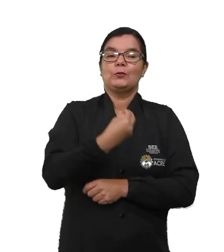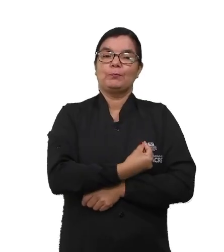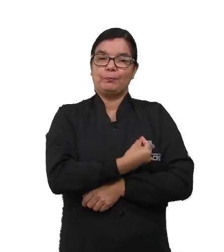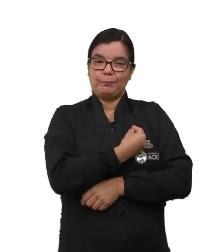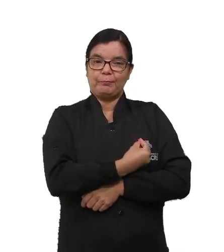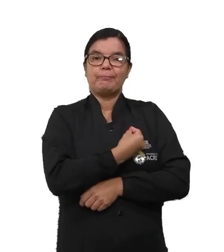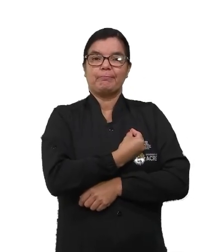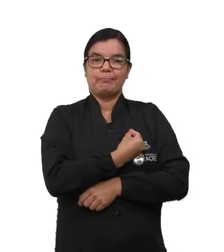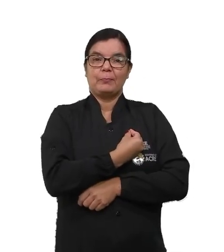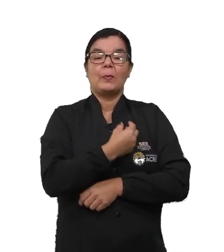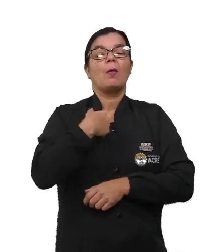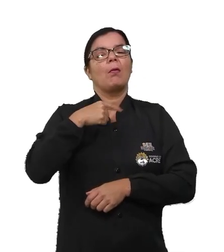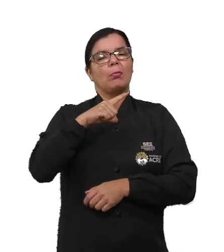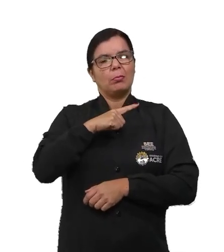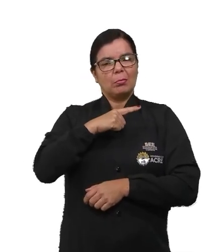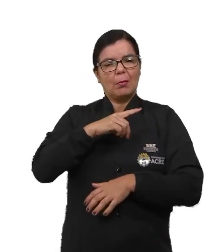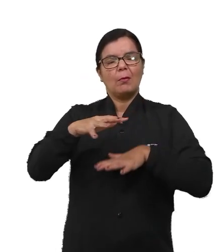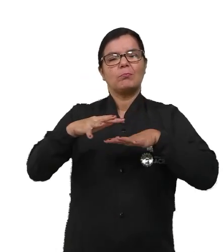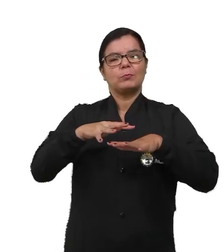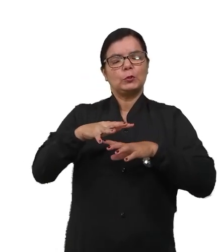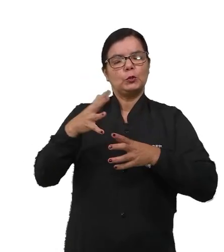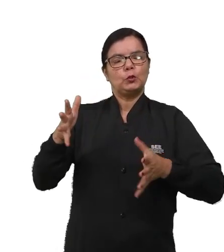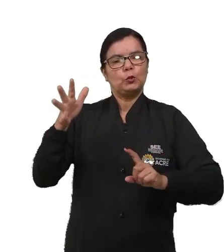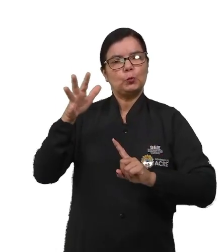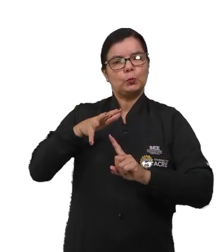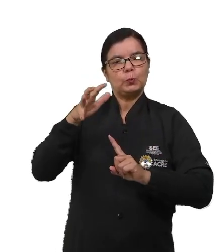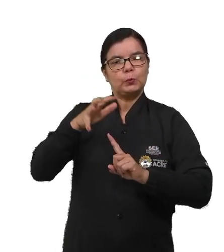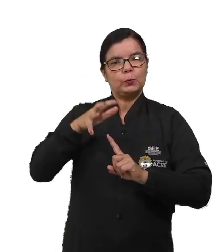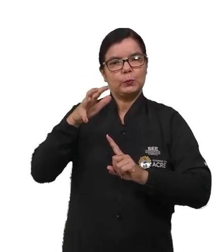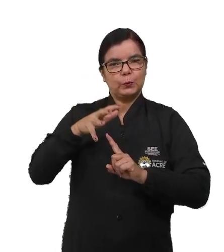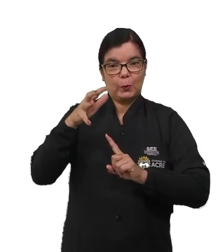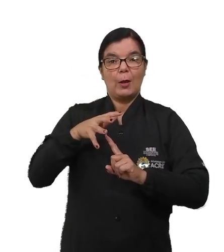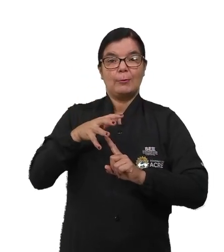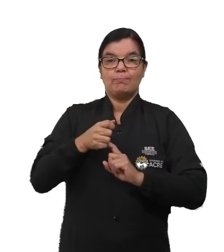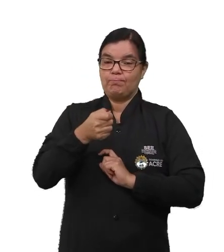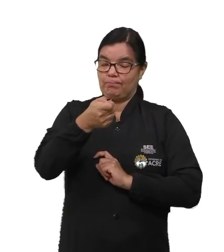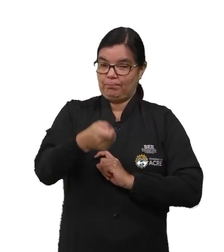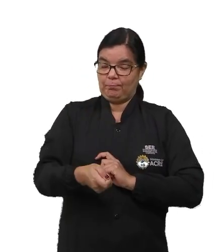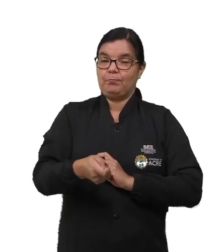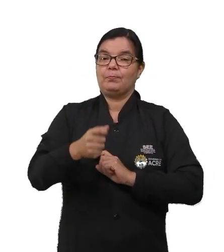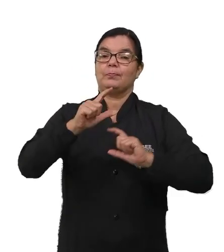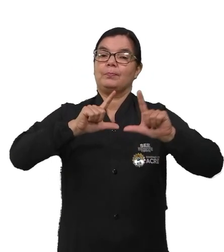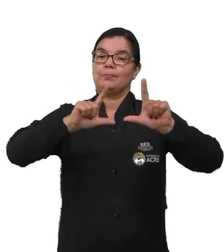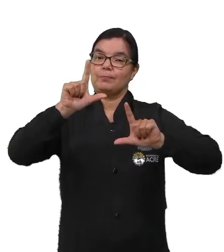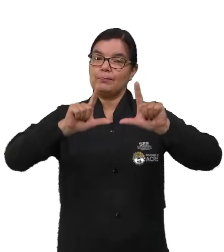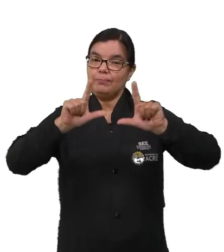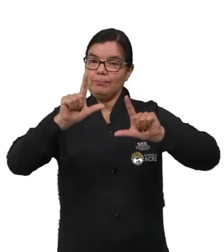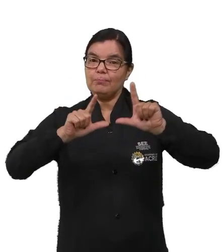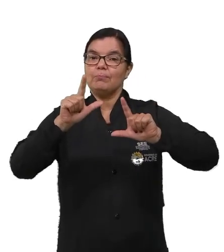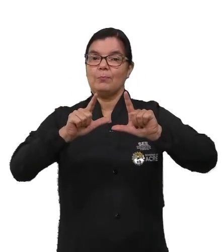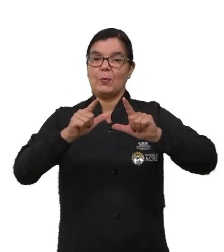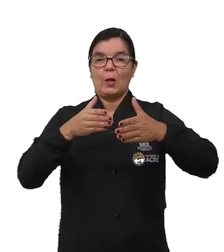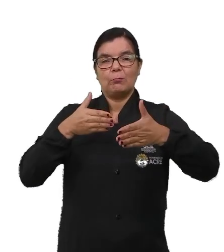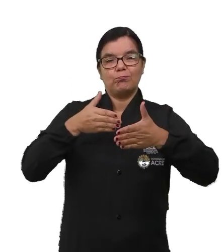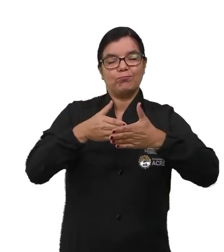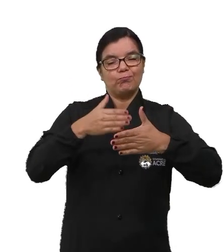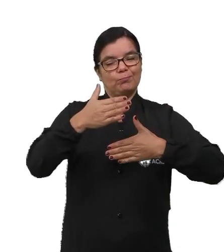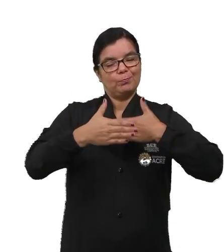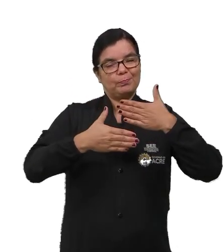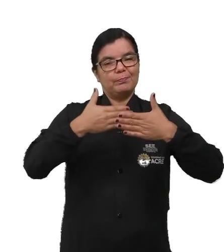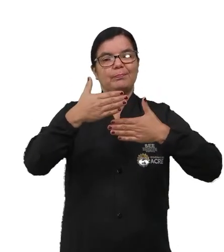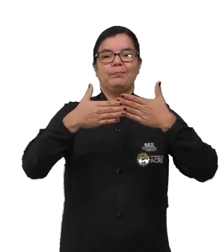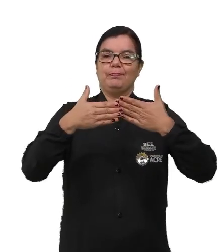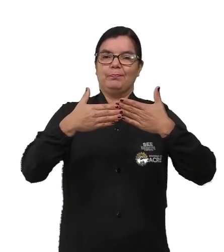realidade. Há uma dinâmica de manipulação ideológica imposta pela mídia, interferindo na construção